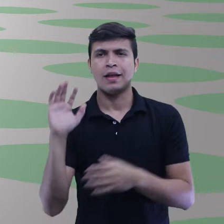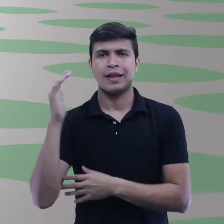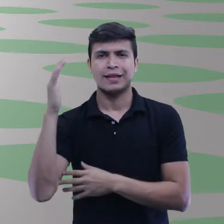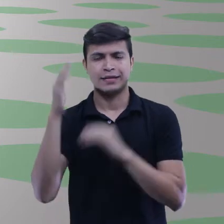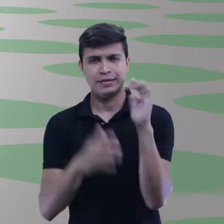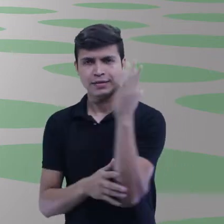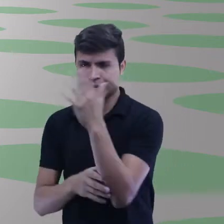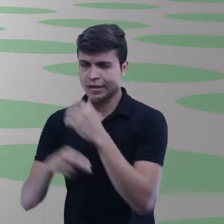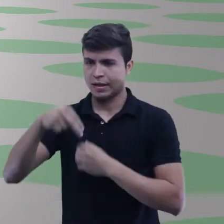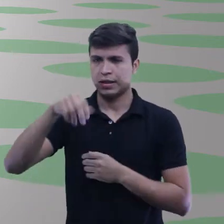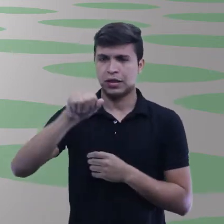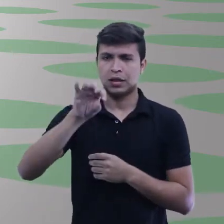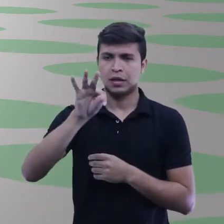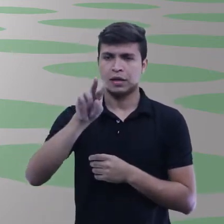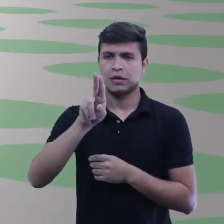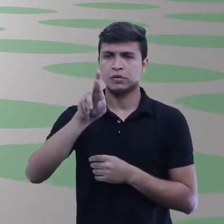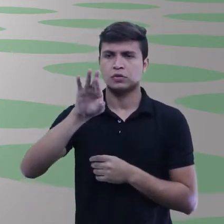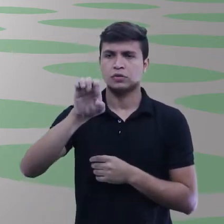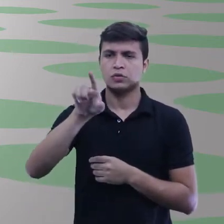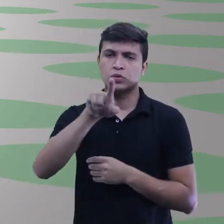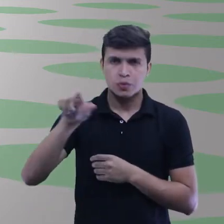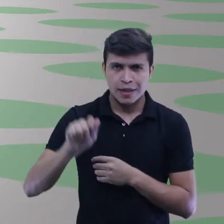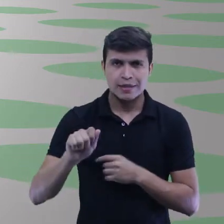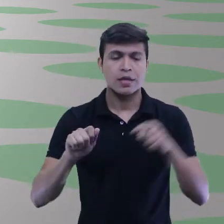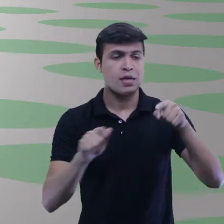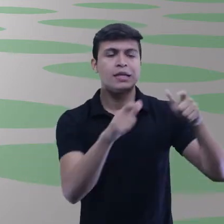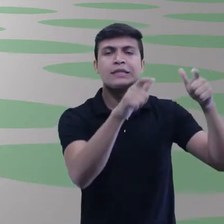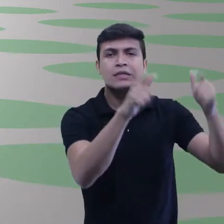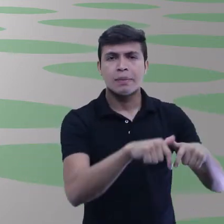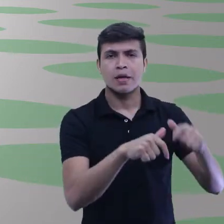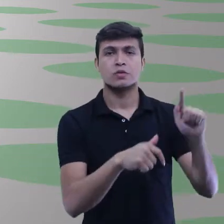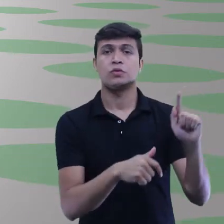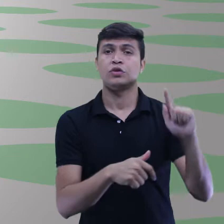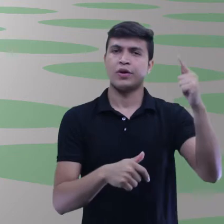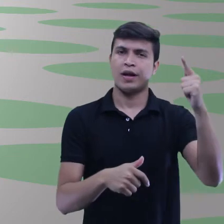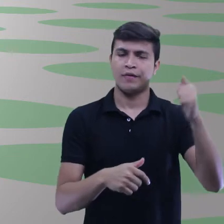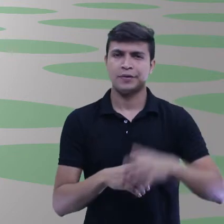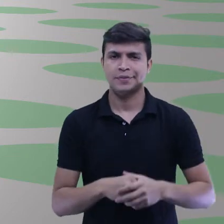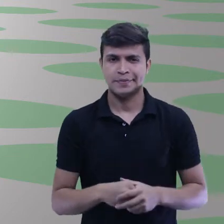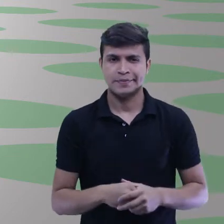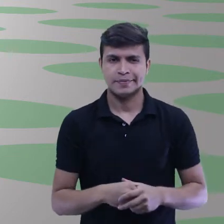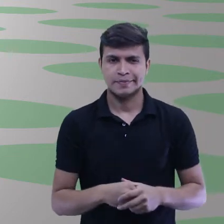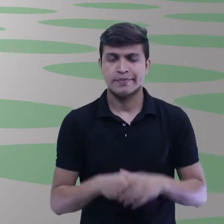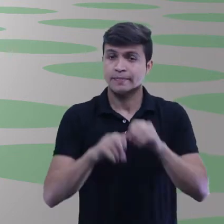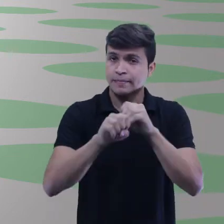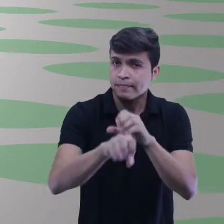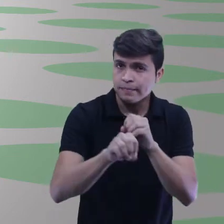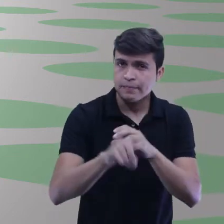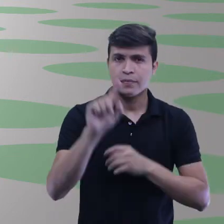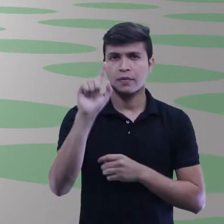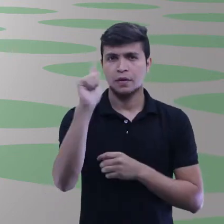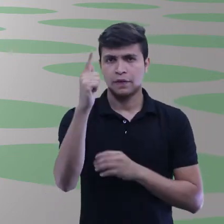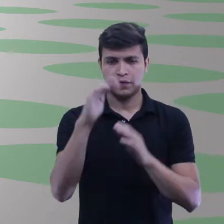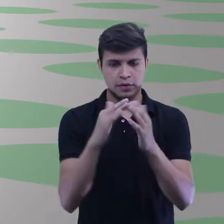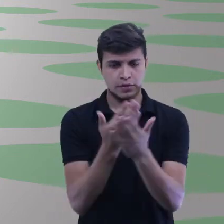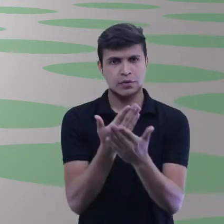espaço geográfico, talvez com a diferenciação do slogan de preservação do verde. No ensino da geografia